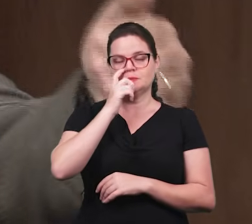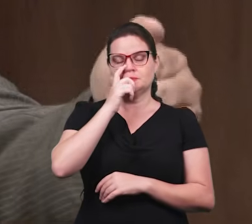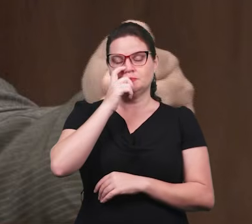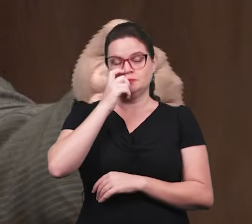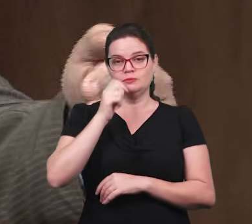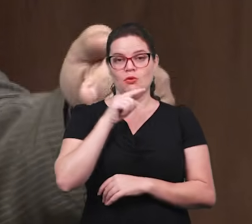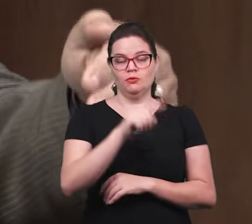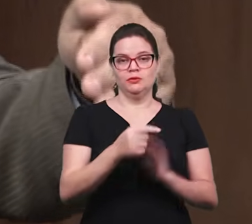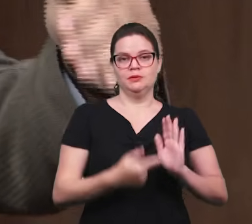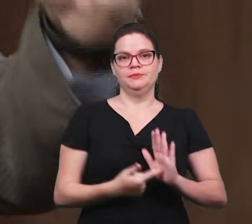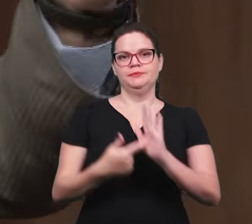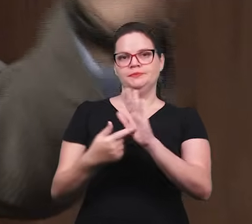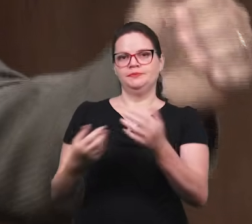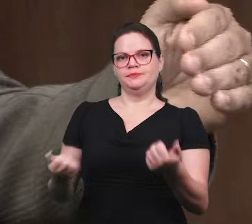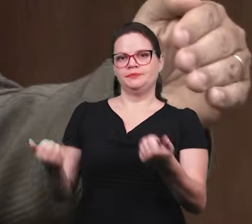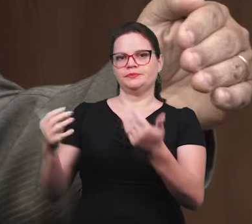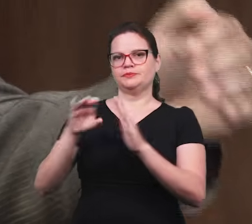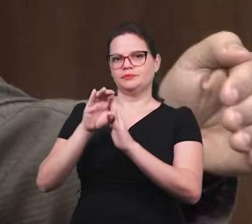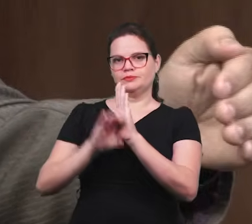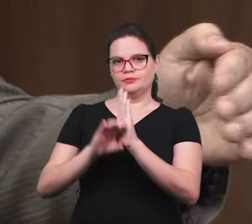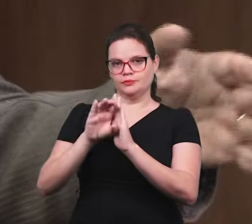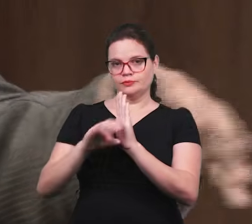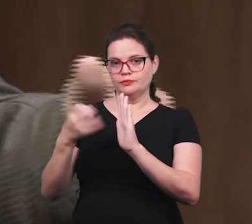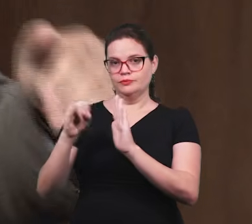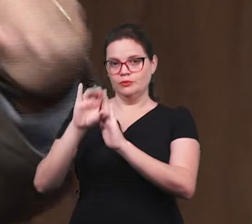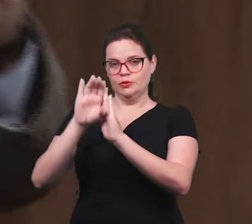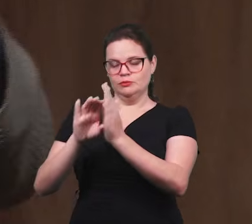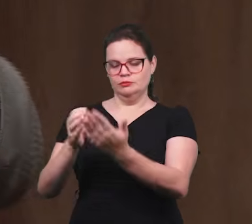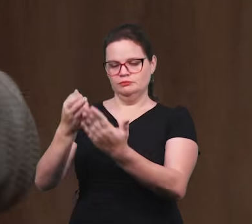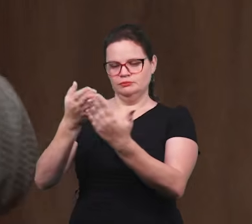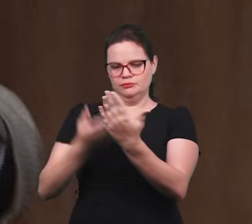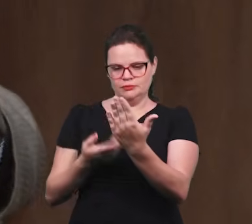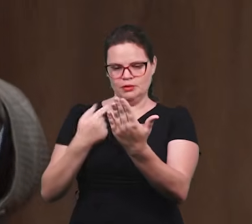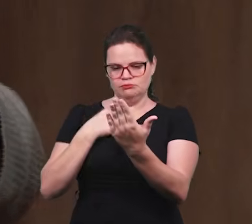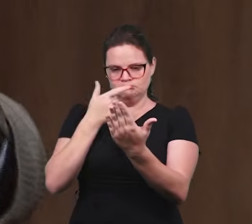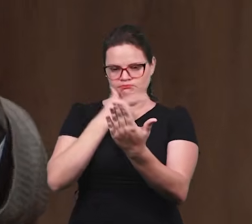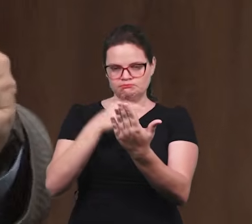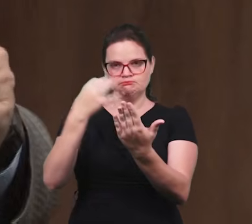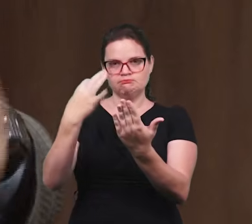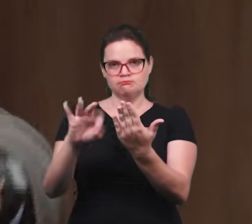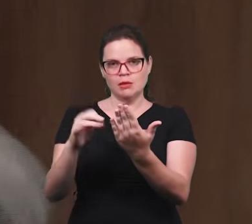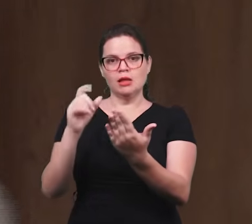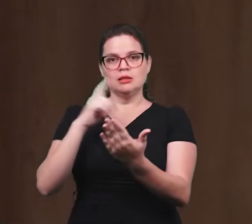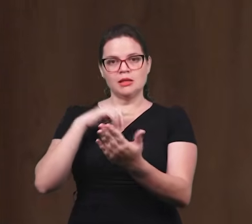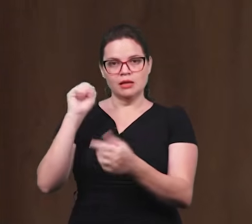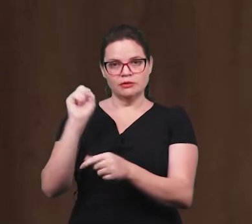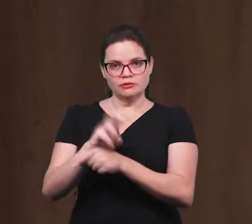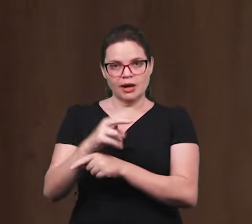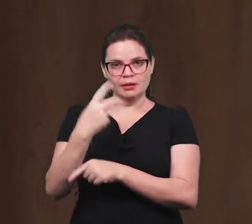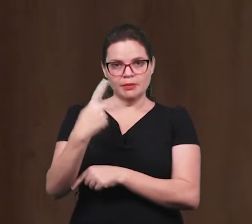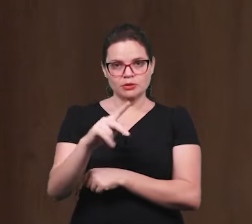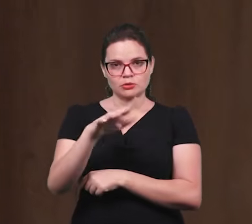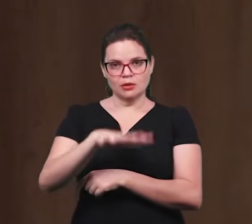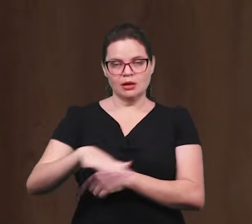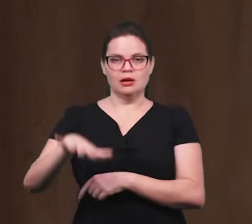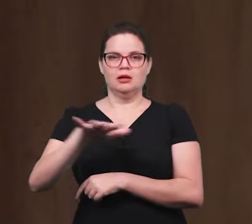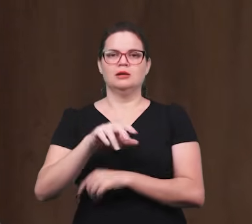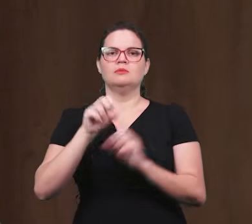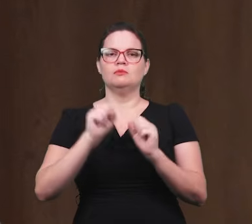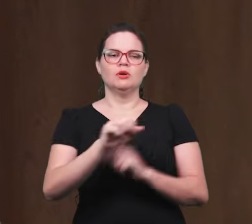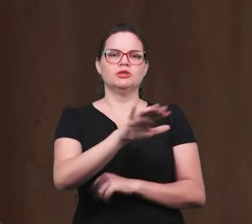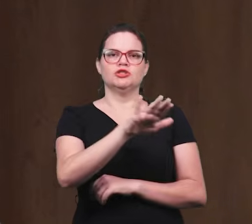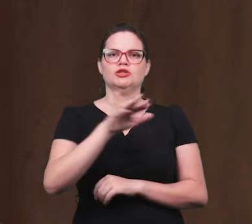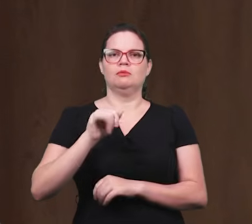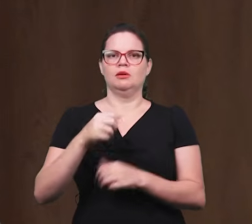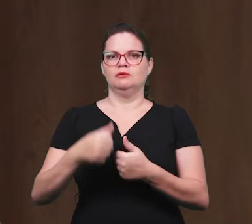seu currículo. Se o seu currículo for aprovado e tiver vaga para aquela sua especialidade, você pode ser convocado